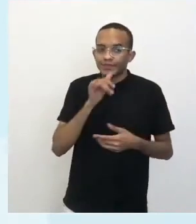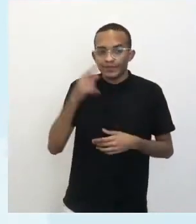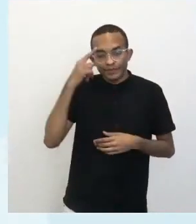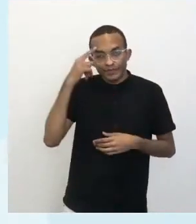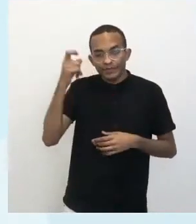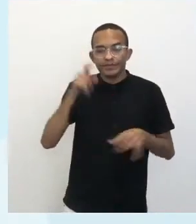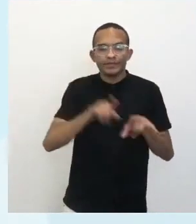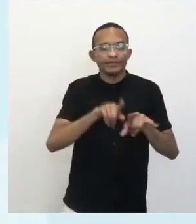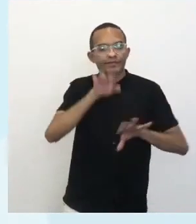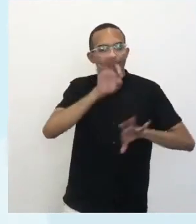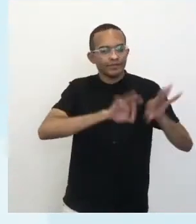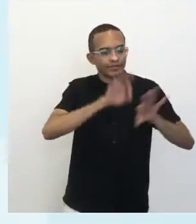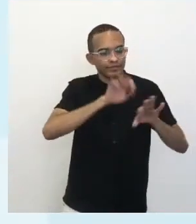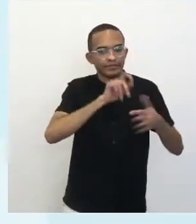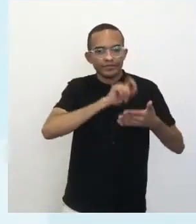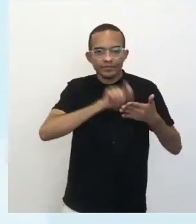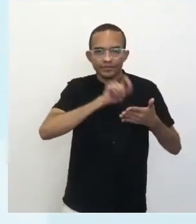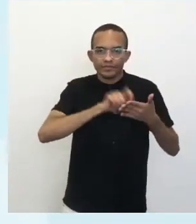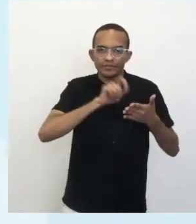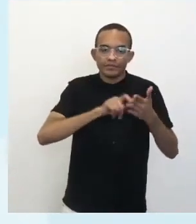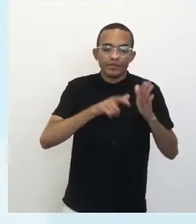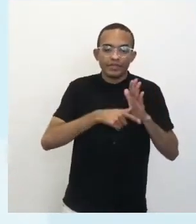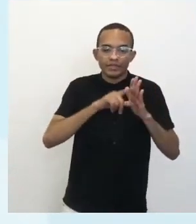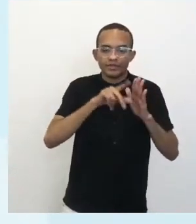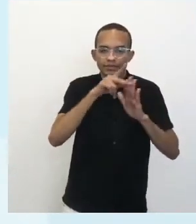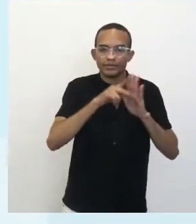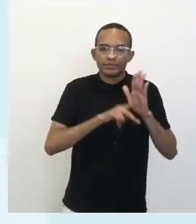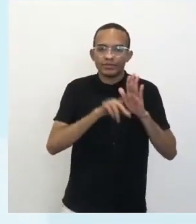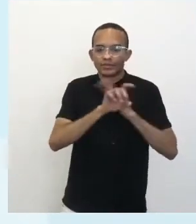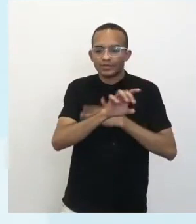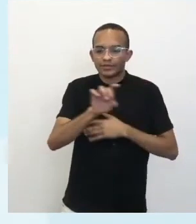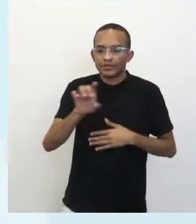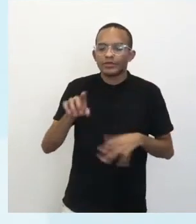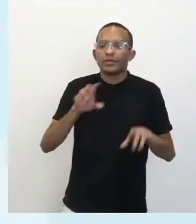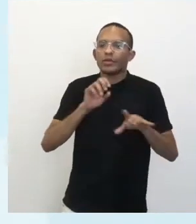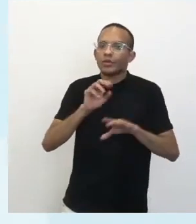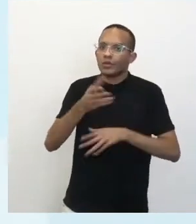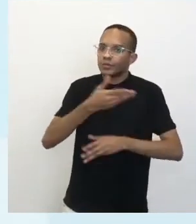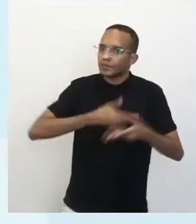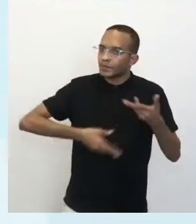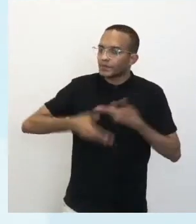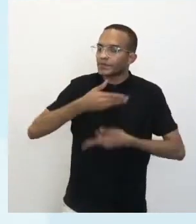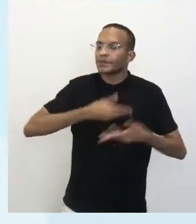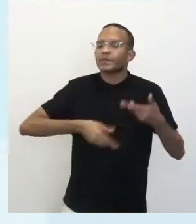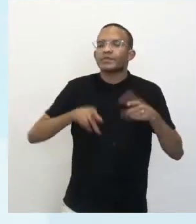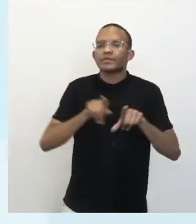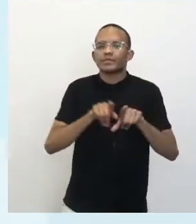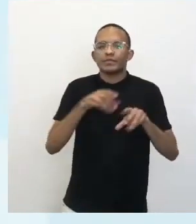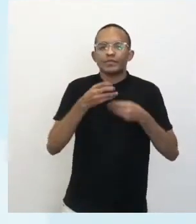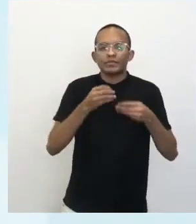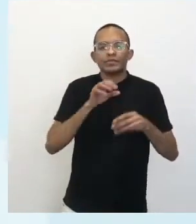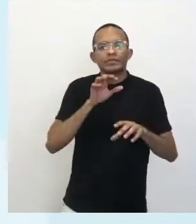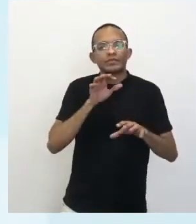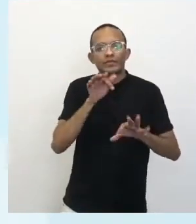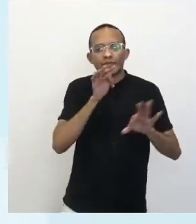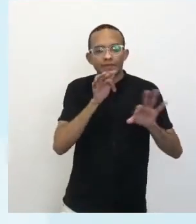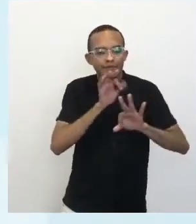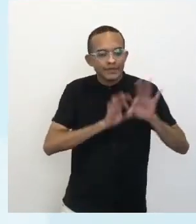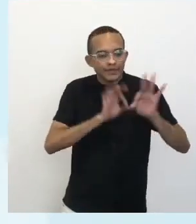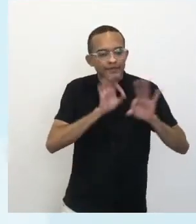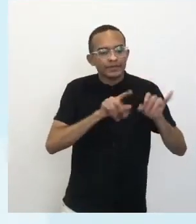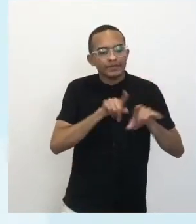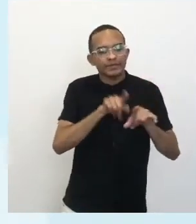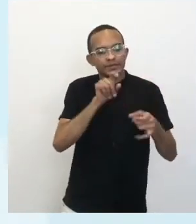Inventar e elaborar a escrita de pré-projetos individuais ou colaborativos como condutores de espaço